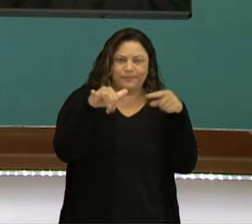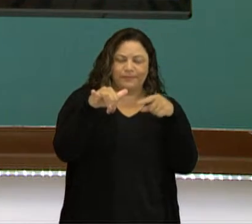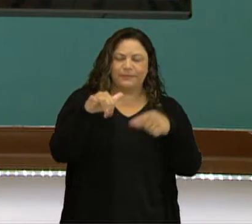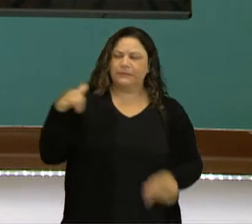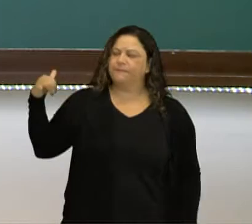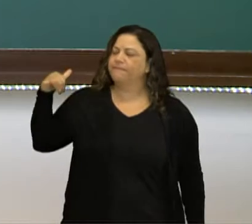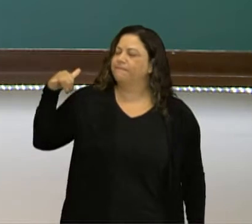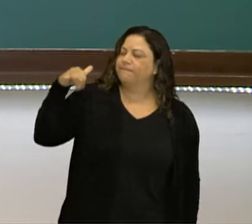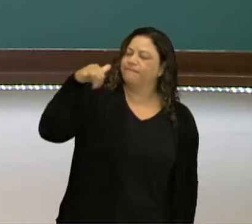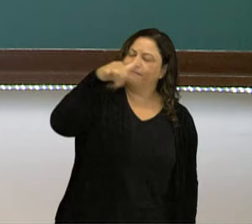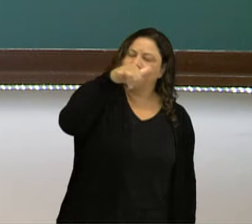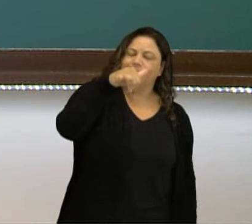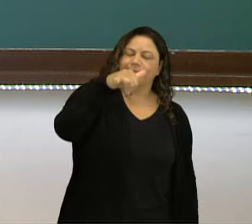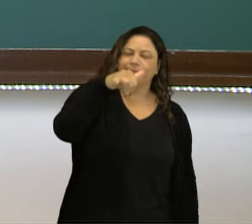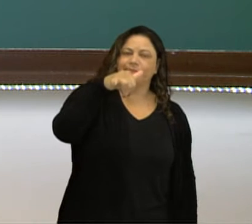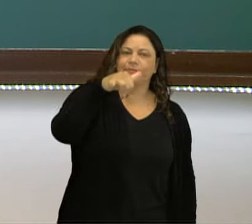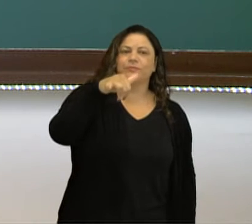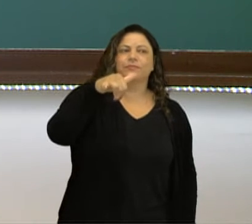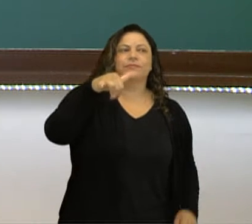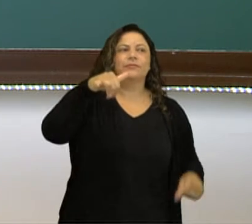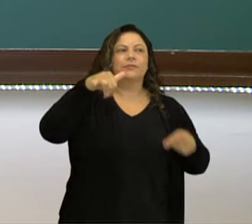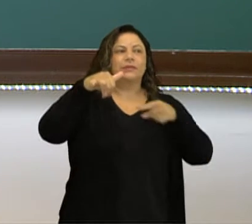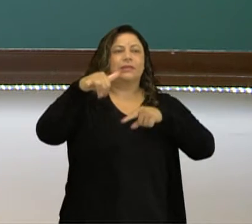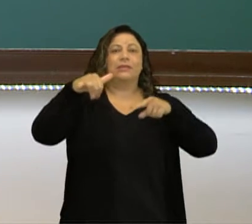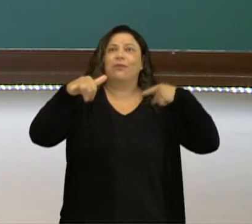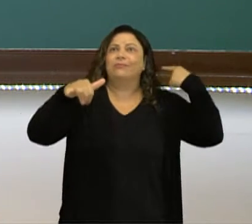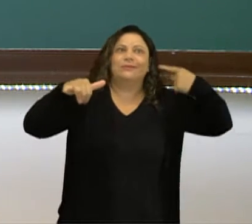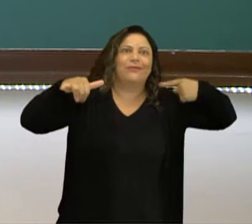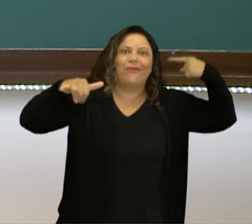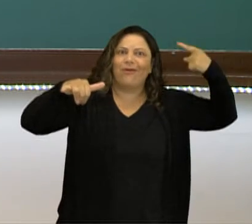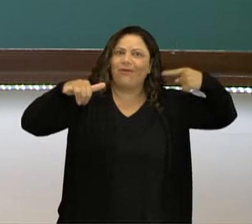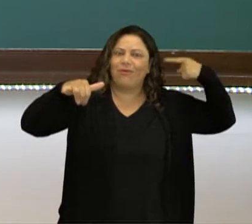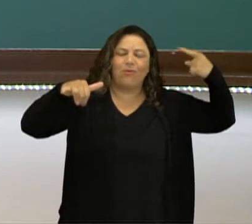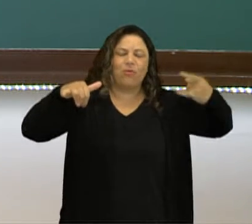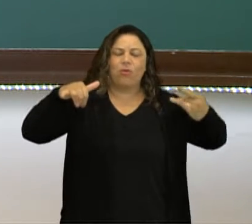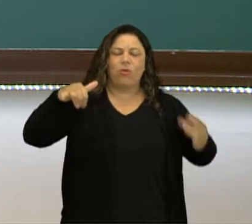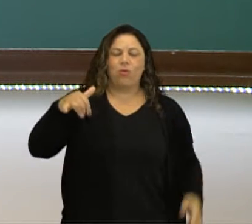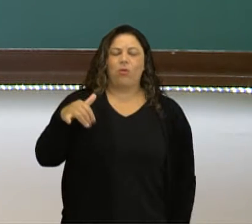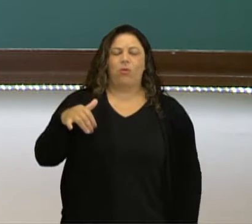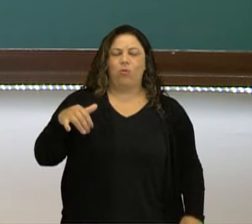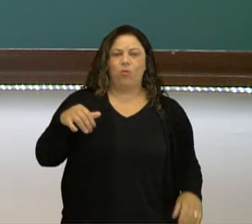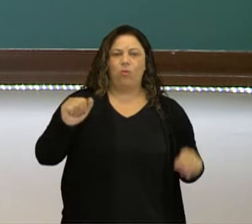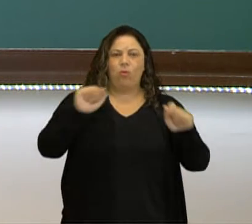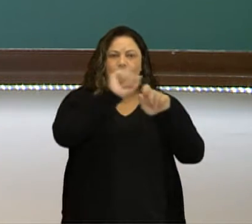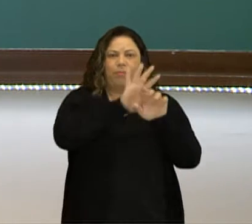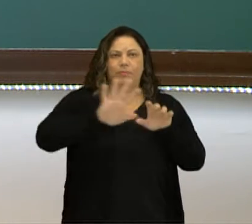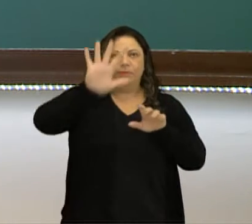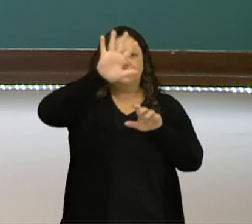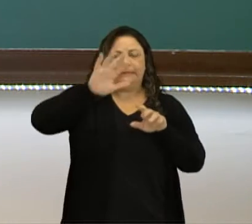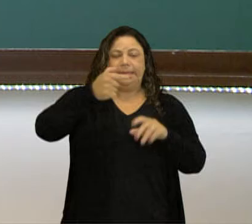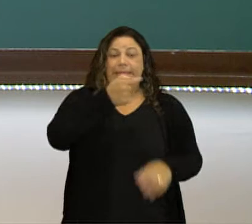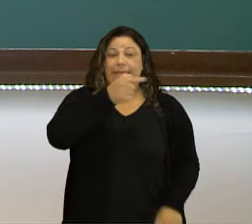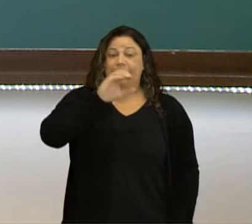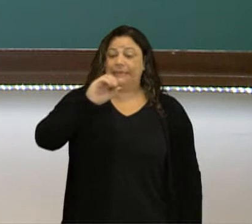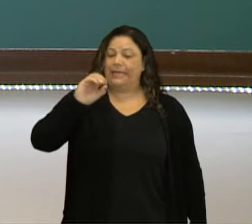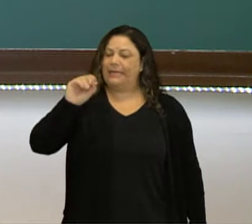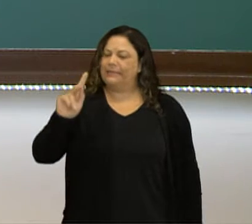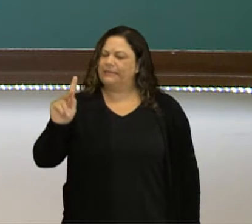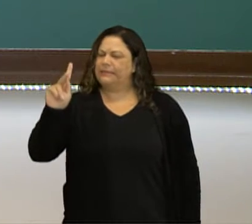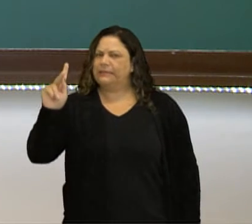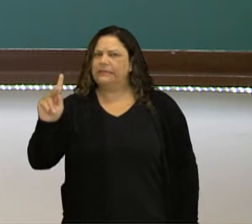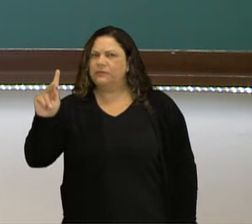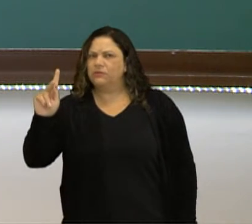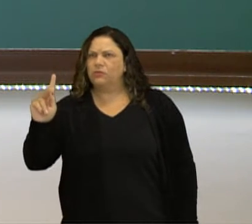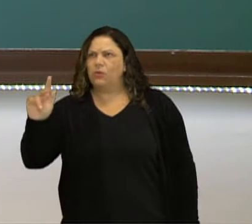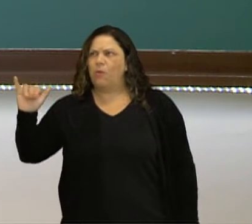quando ele está em velocidade de cruzeiro, um negócio muito louco, o avião lá, você olha lá no mapinha, está escrito assim, 700 km por hora, 800 km